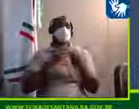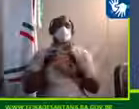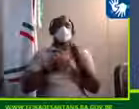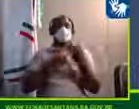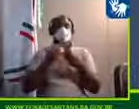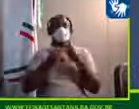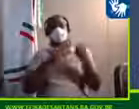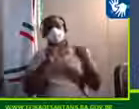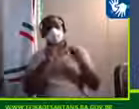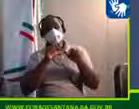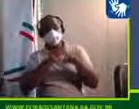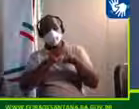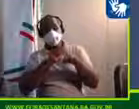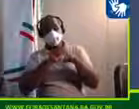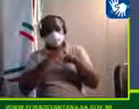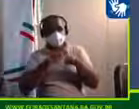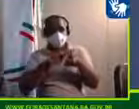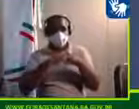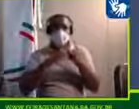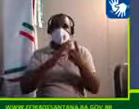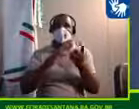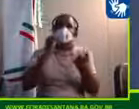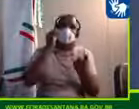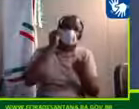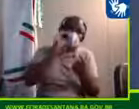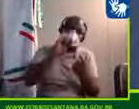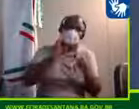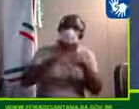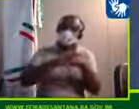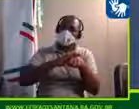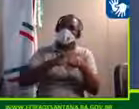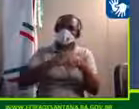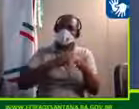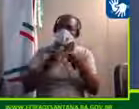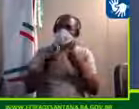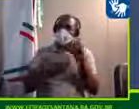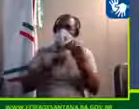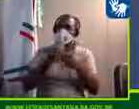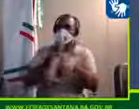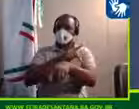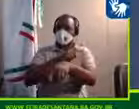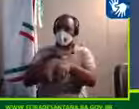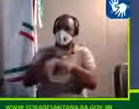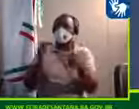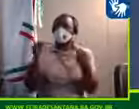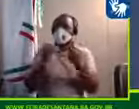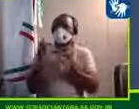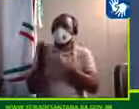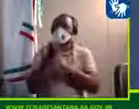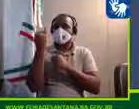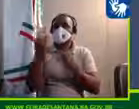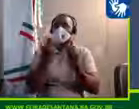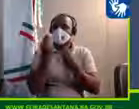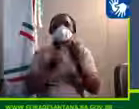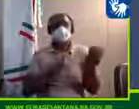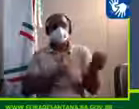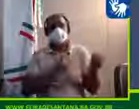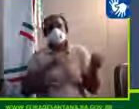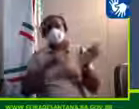à transmissibilidade. De noite, repito, a transmissão é menor. Mas, do ponto de vista pedagógico, eu acho que funcionou e funciona muito bem.